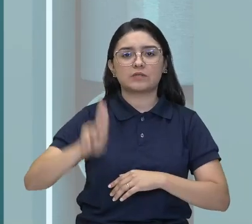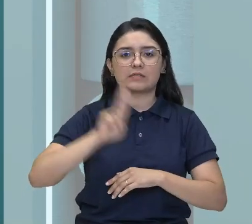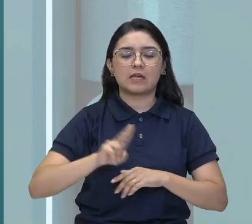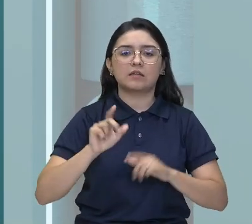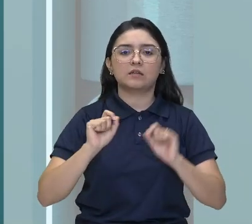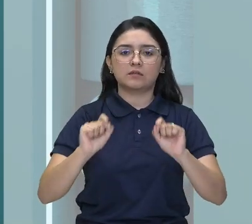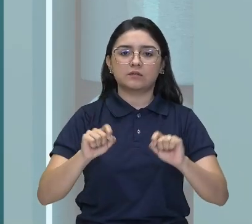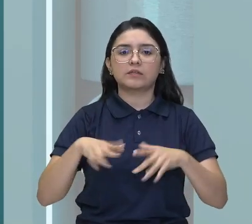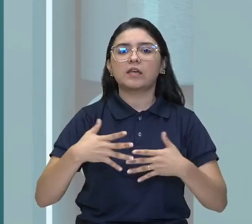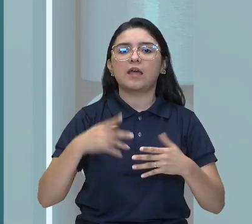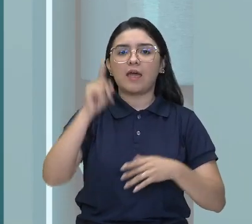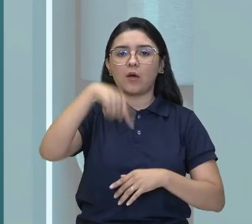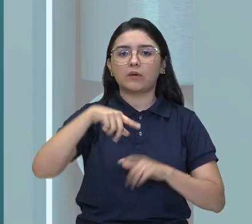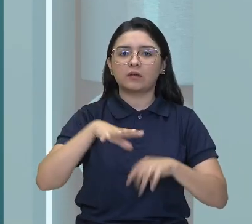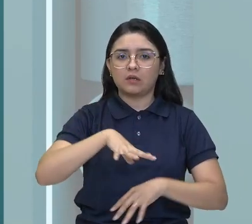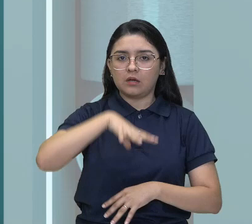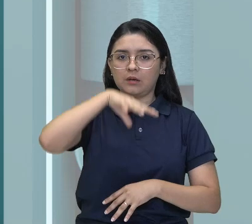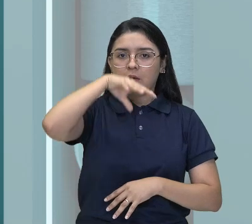inspirar,